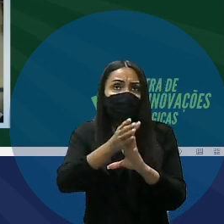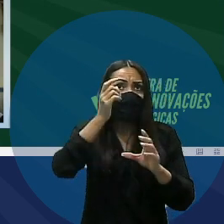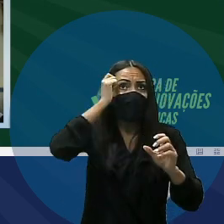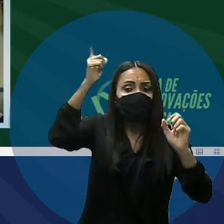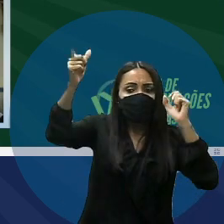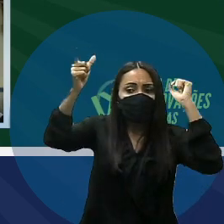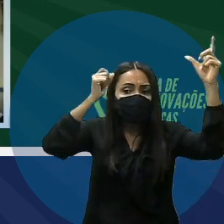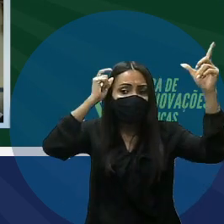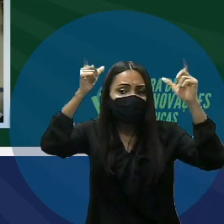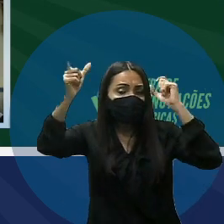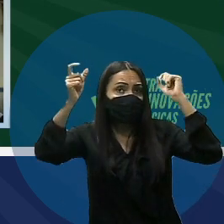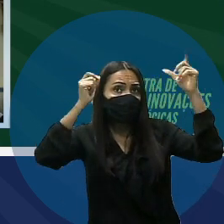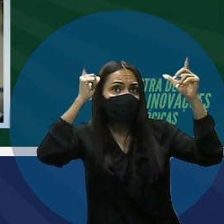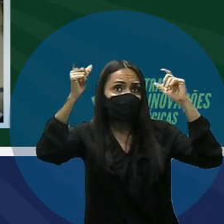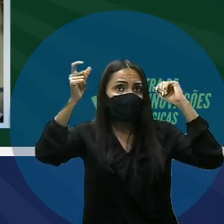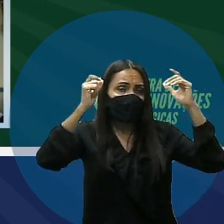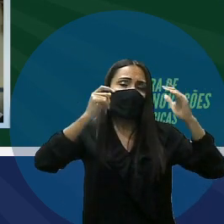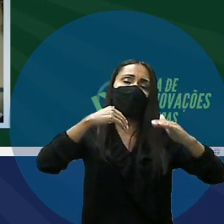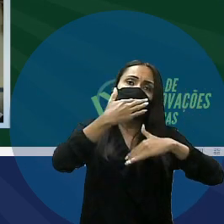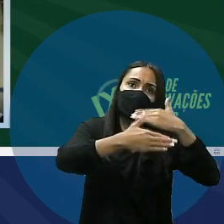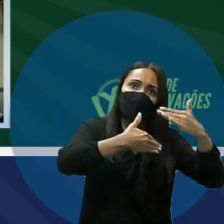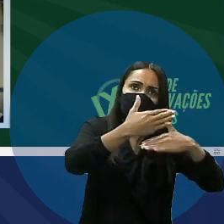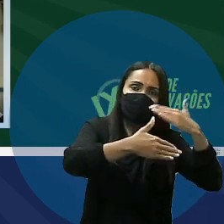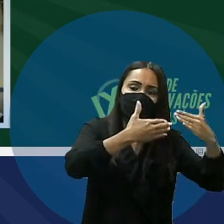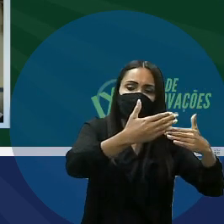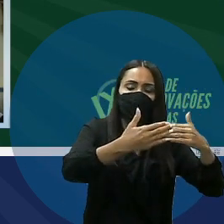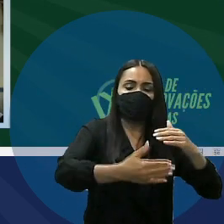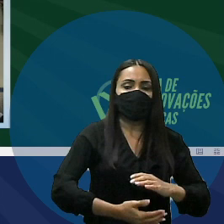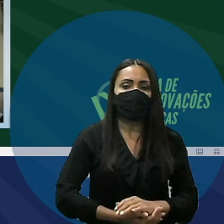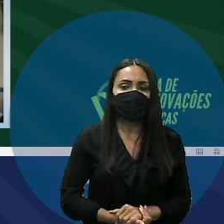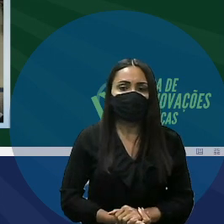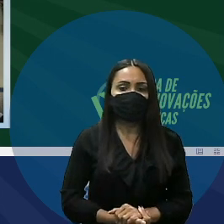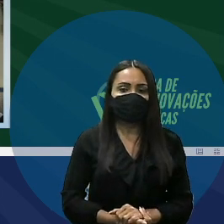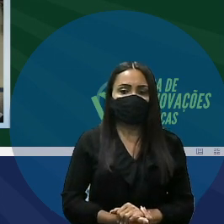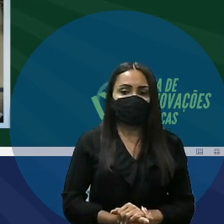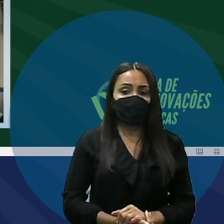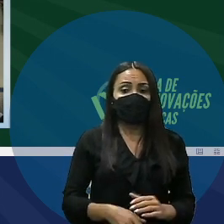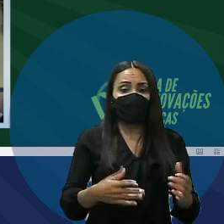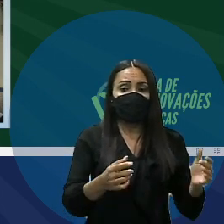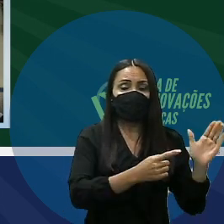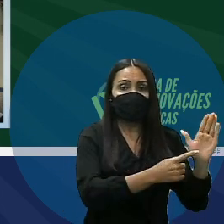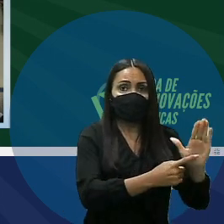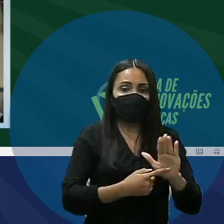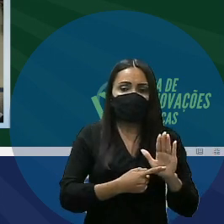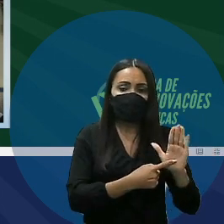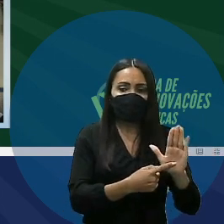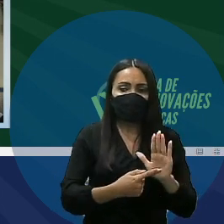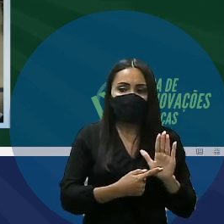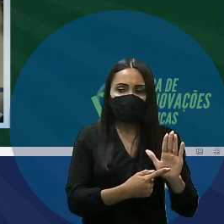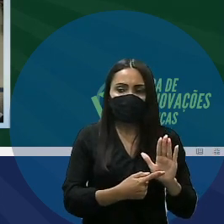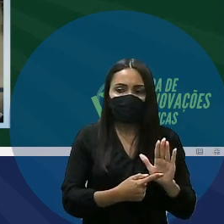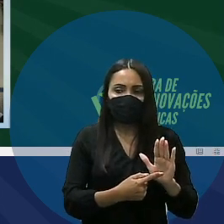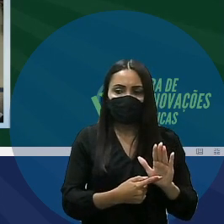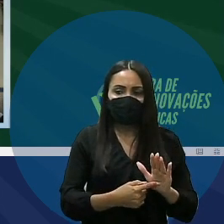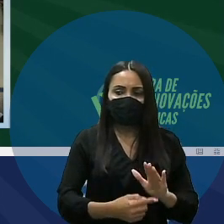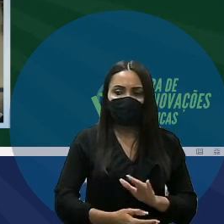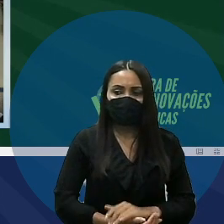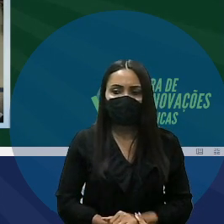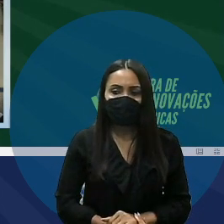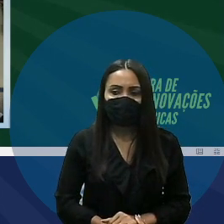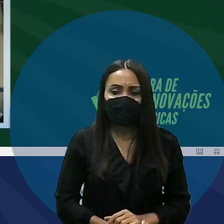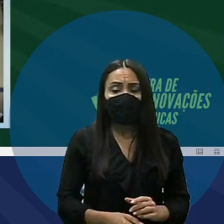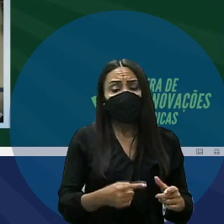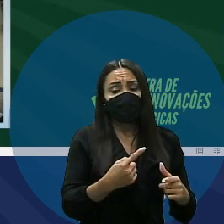vai lá, você vai ter que desenvolver. Então, eu tenho desenvolvido essa apresentação, mas assim, a duras penas, porque